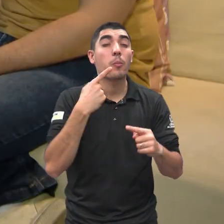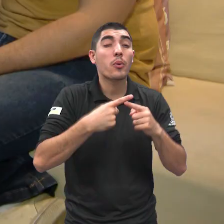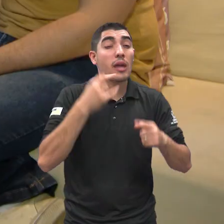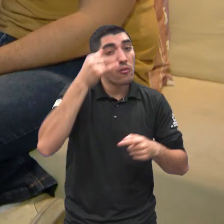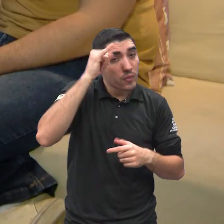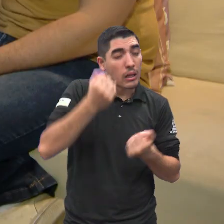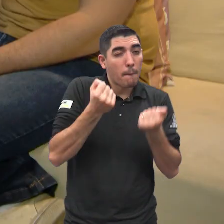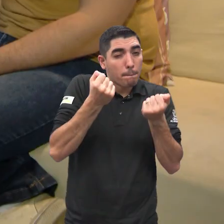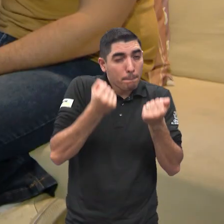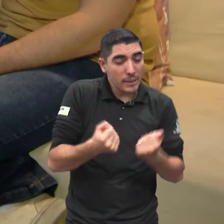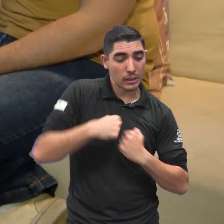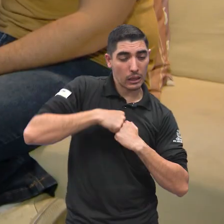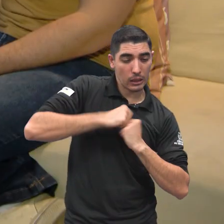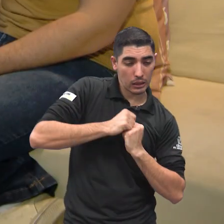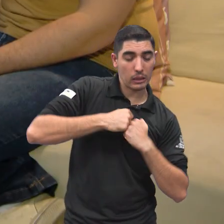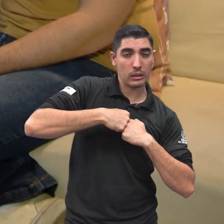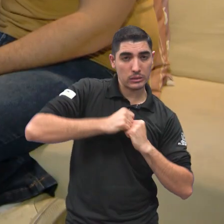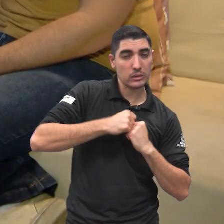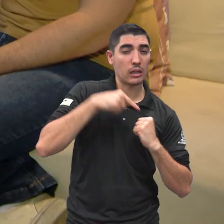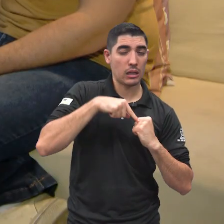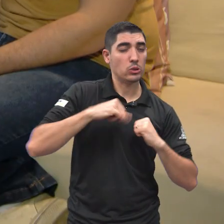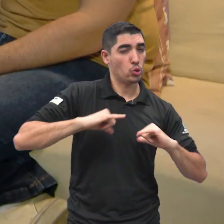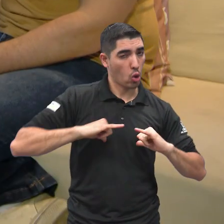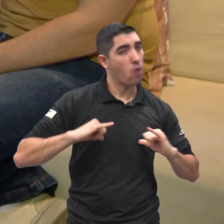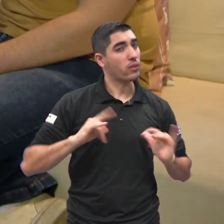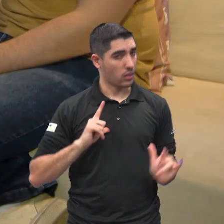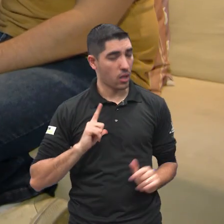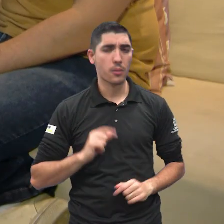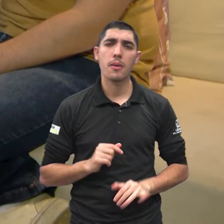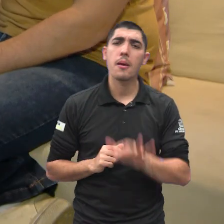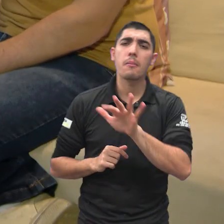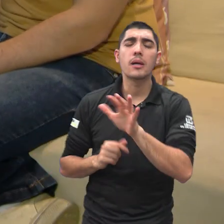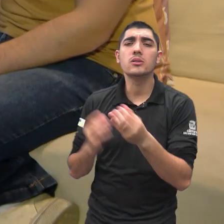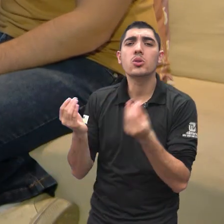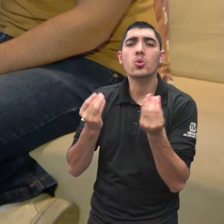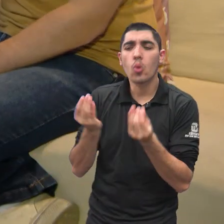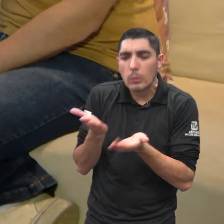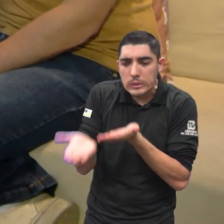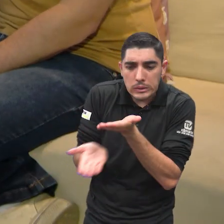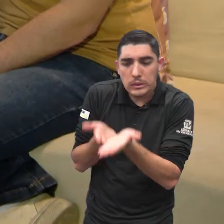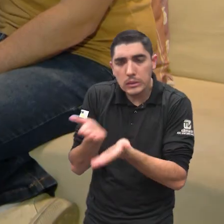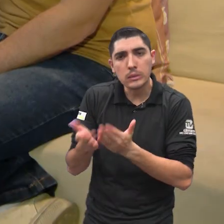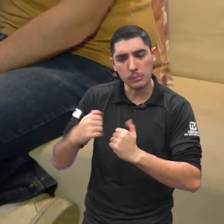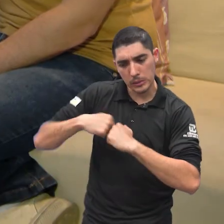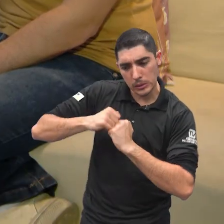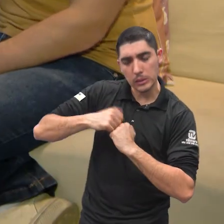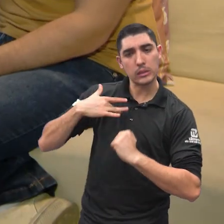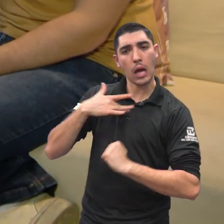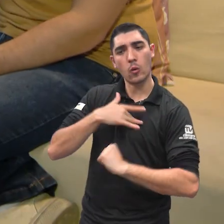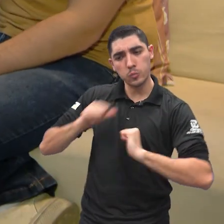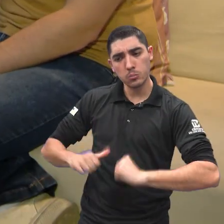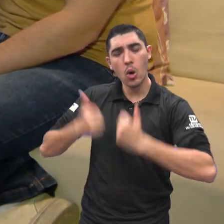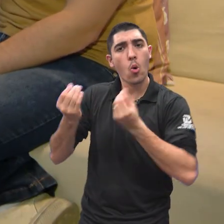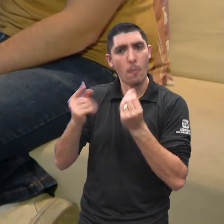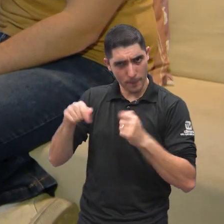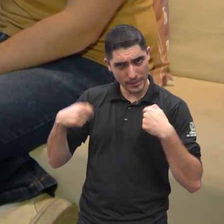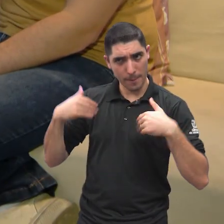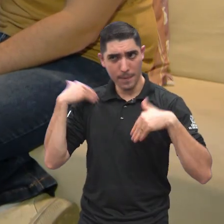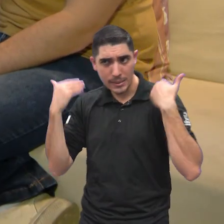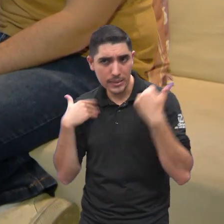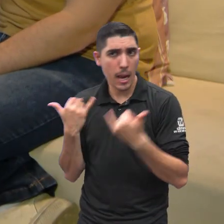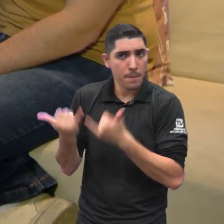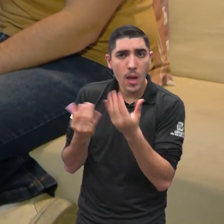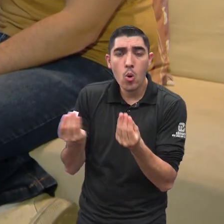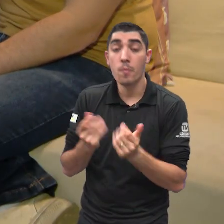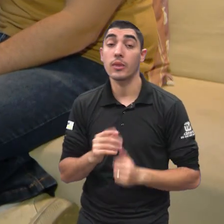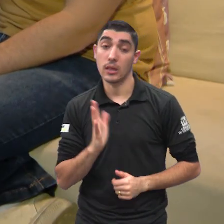essas articulações que naturalmente já são um pouquinho mais sofridas. E como é que a gente faz para fortalecer? É brincando, é passeando, tendo uma rotina mais ativa? Então,